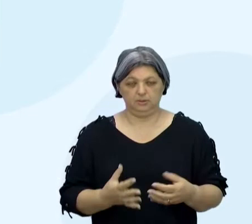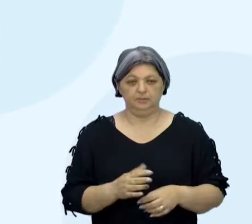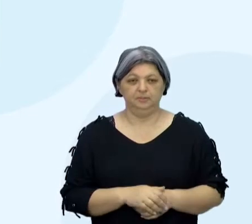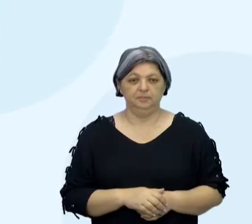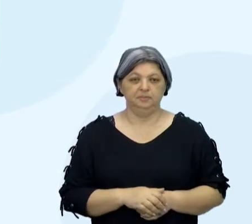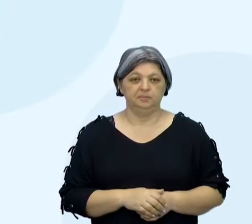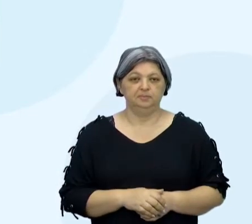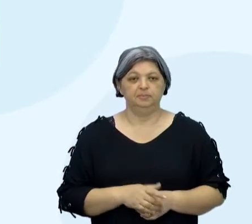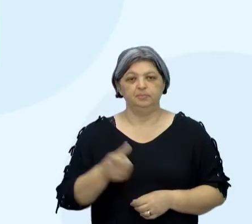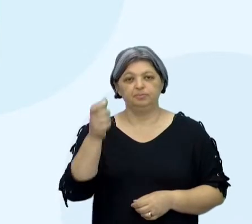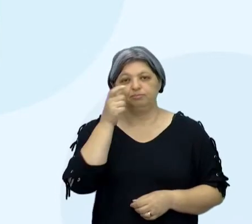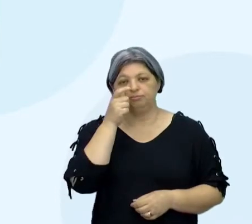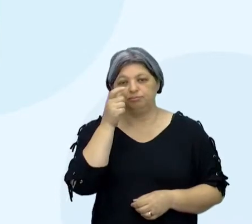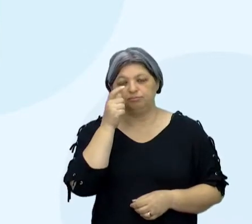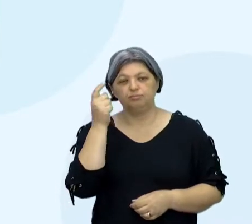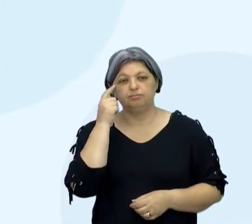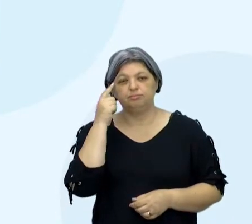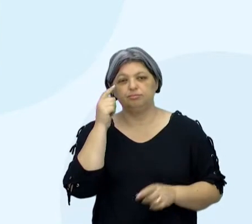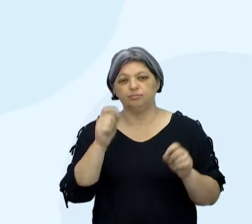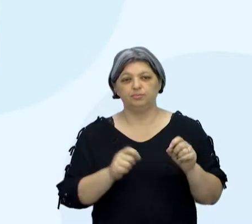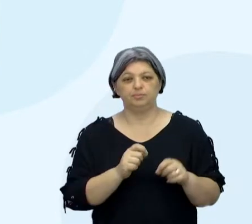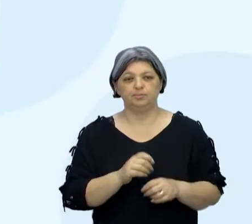interessante pensar que